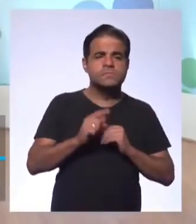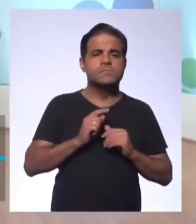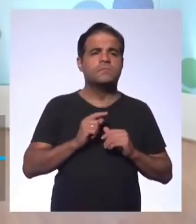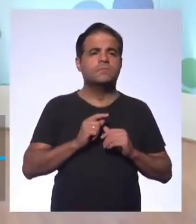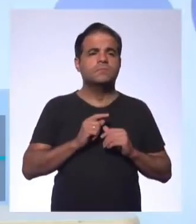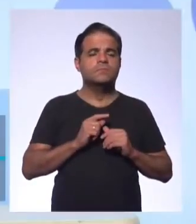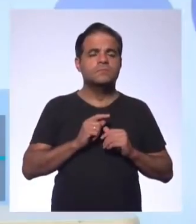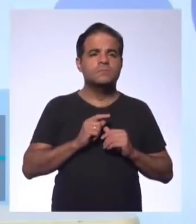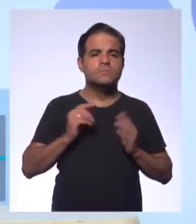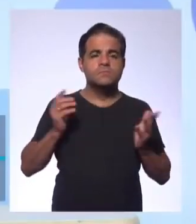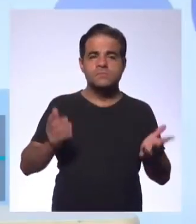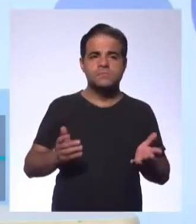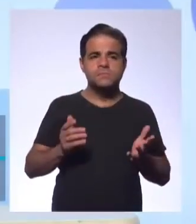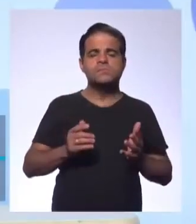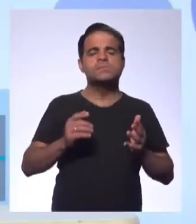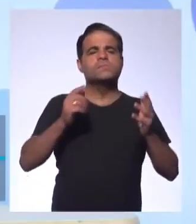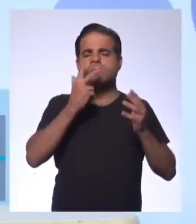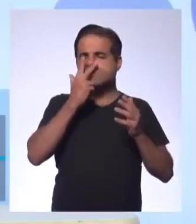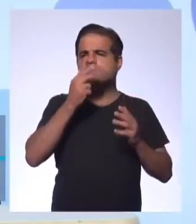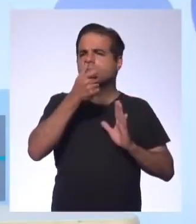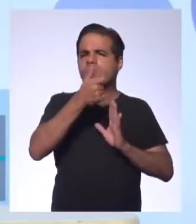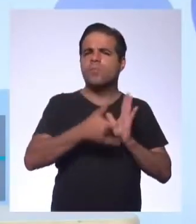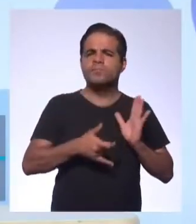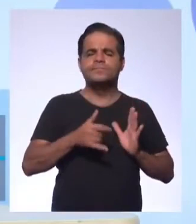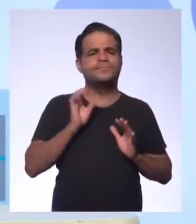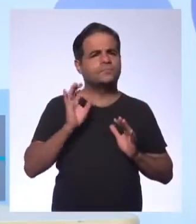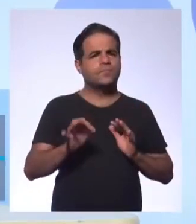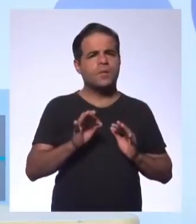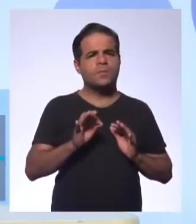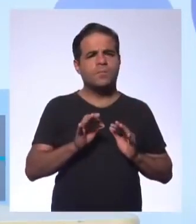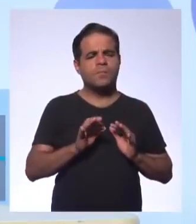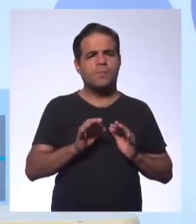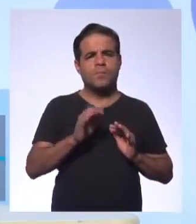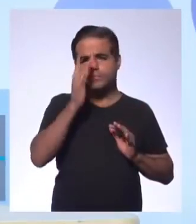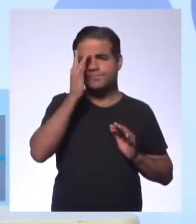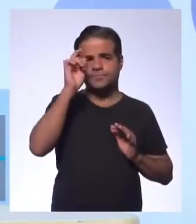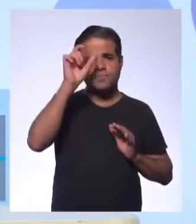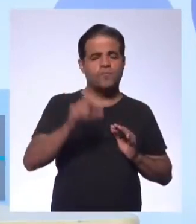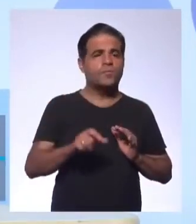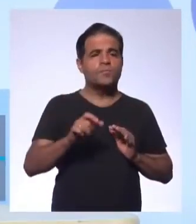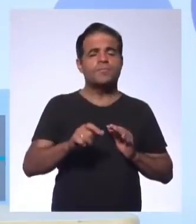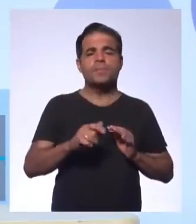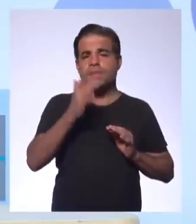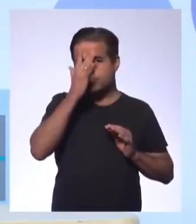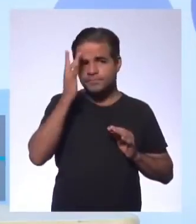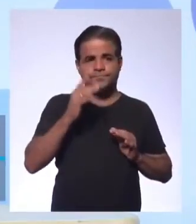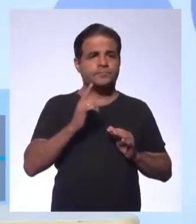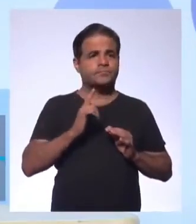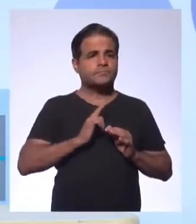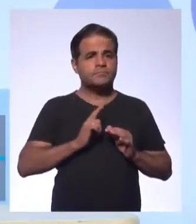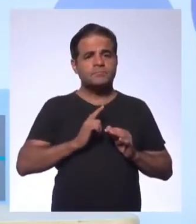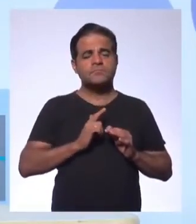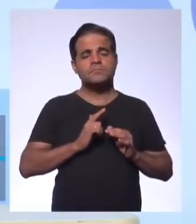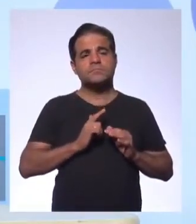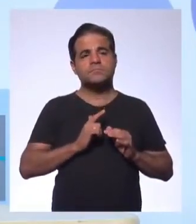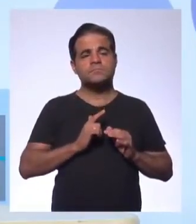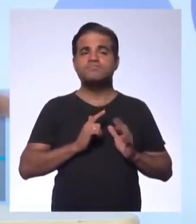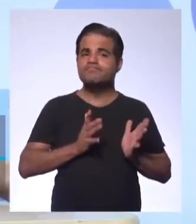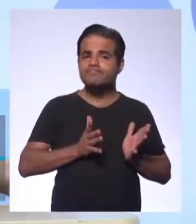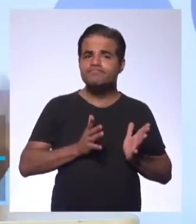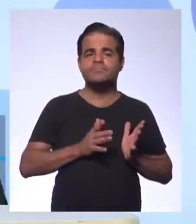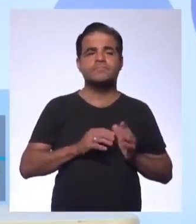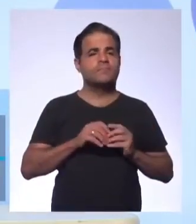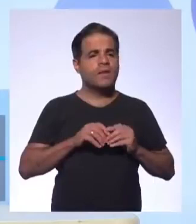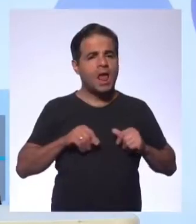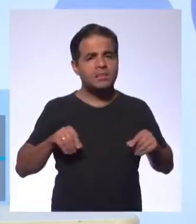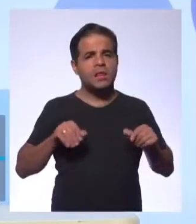uma resposta. Eu acho que o que define o que a pessoa, as posses que a pessoa tem, também as